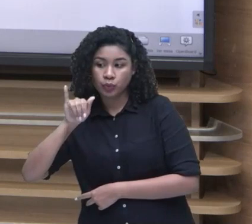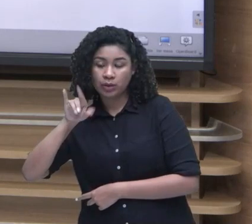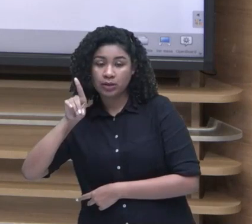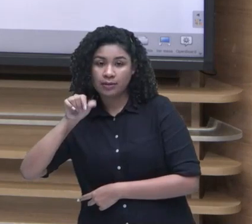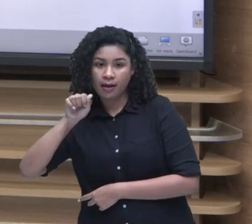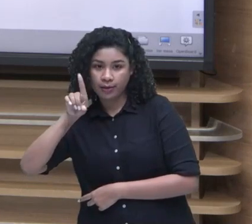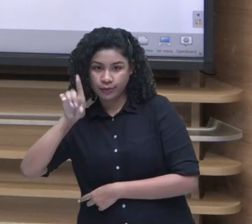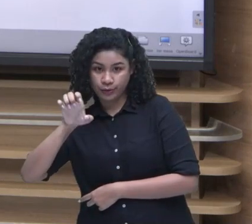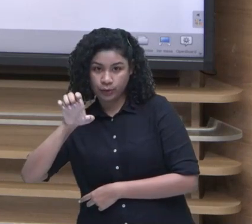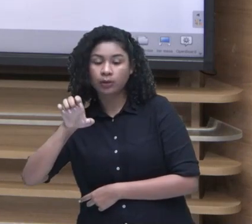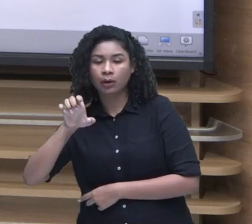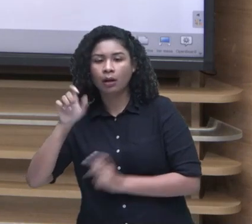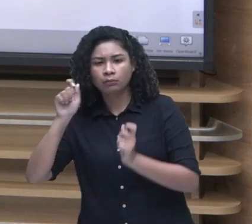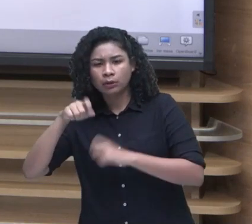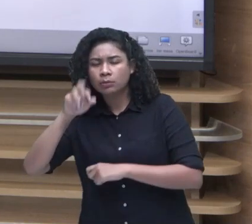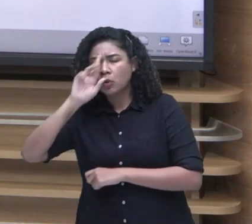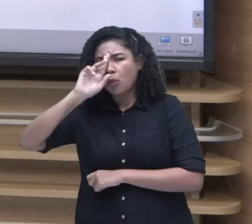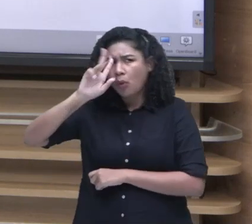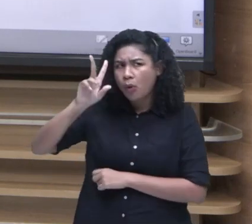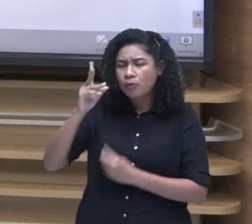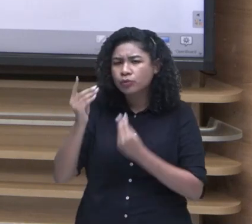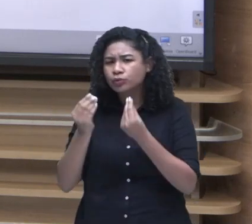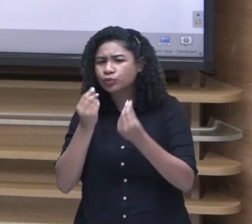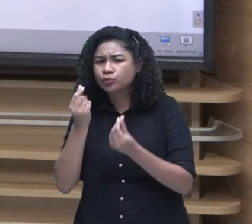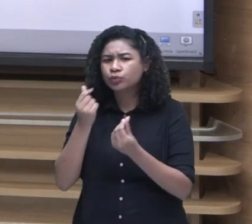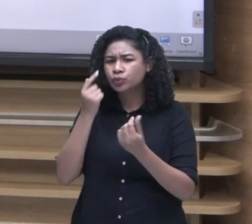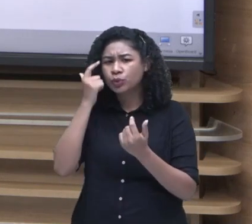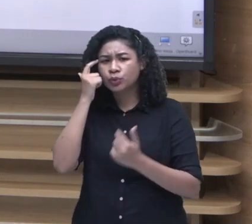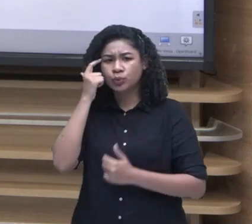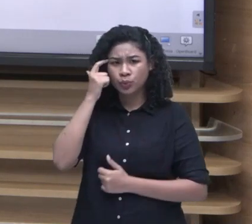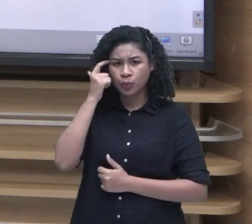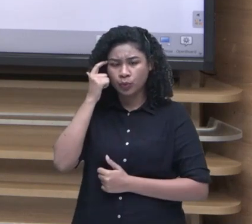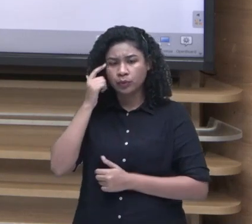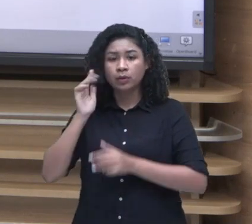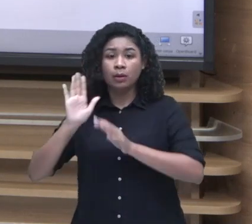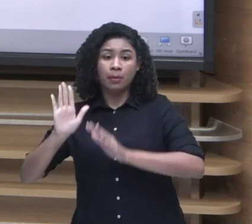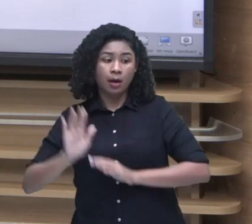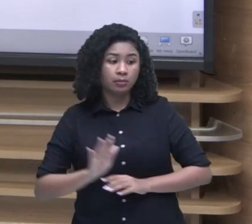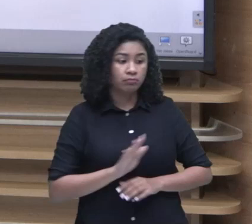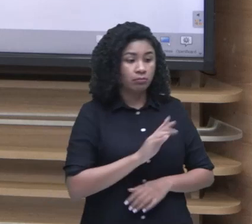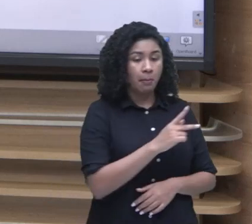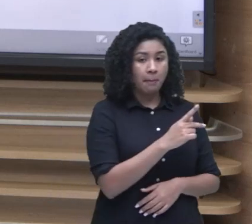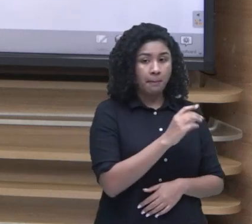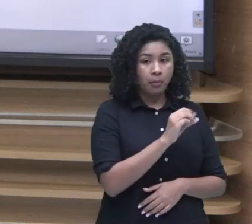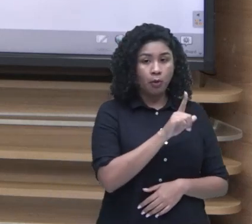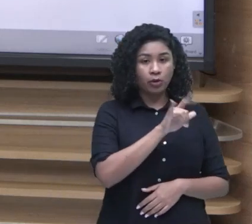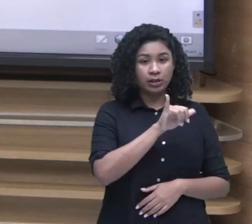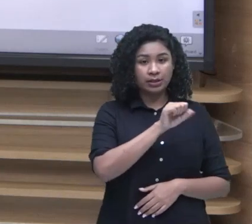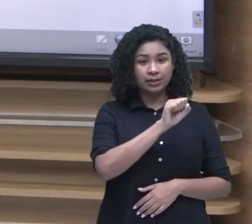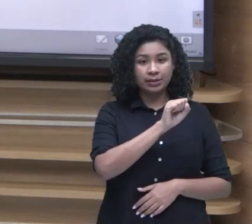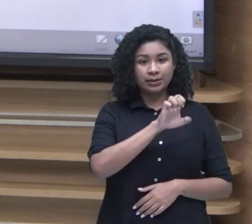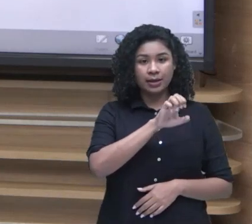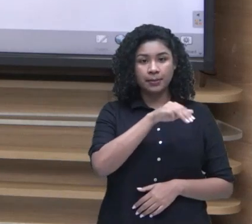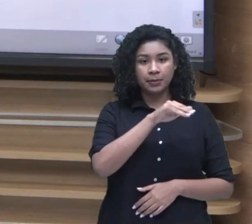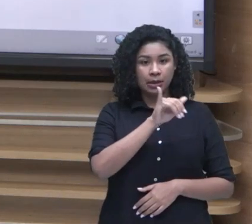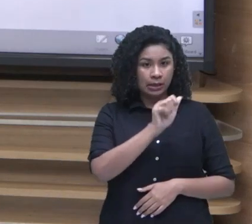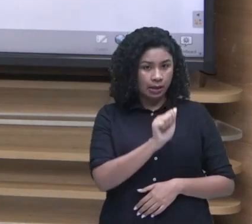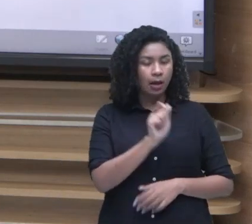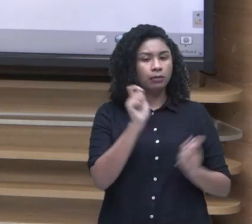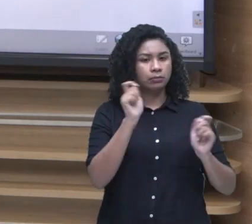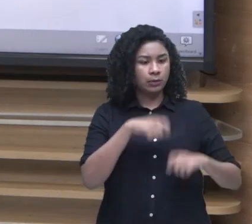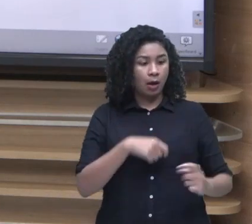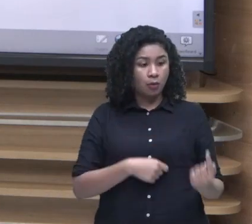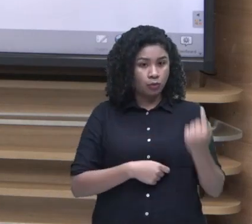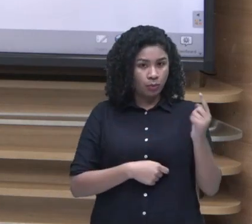né? Já a polissemia não. A polissemia ela te dá possibilidade de interpretação de uma única palavra, mas